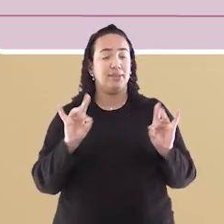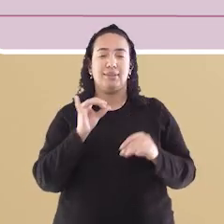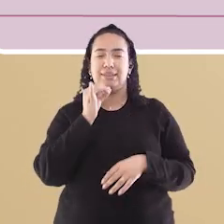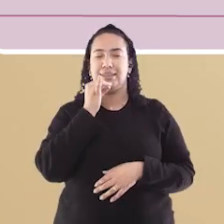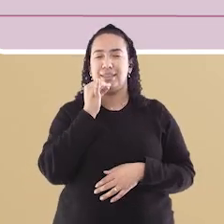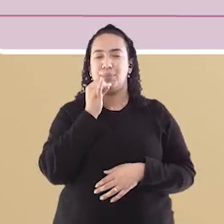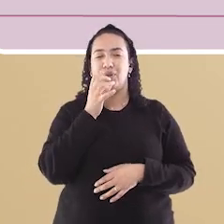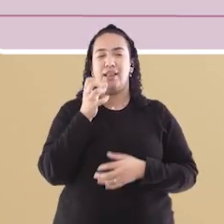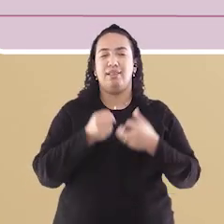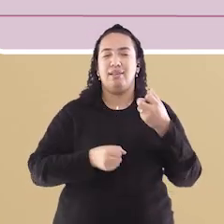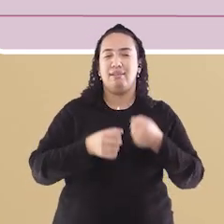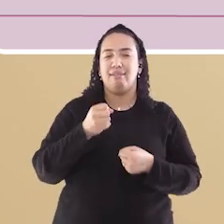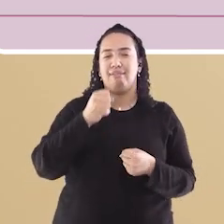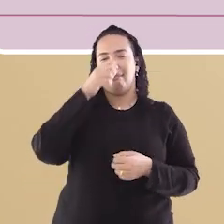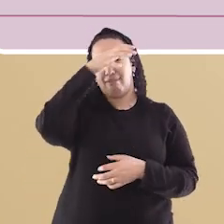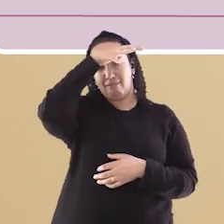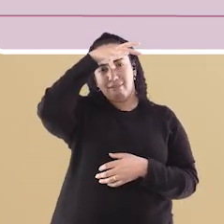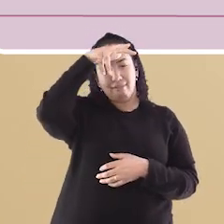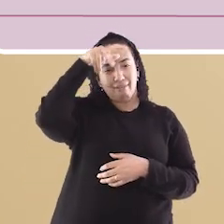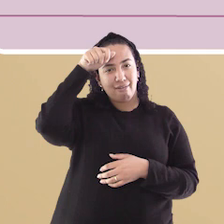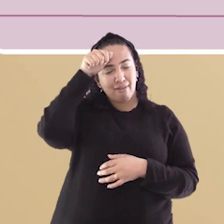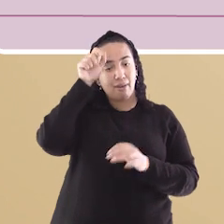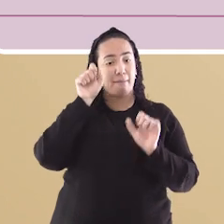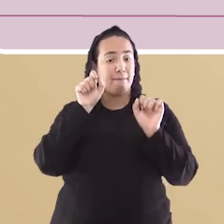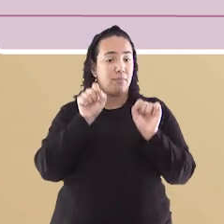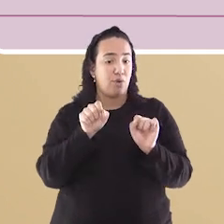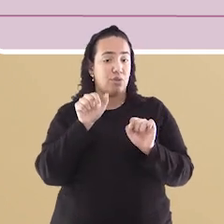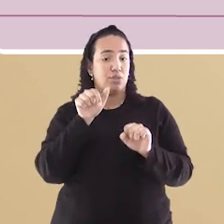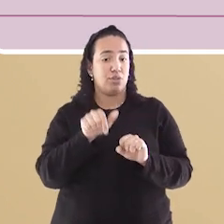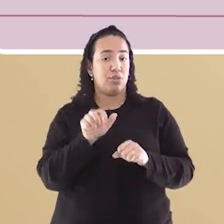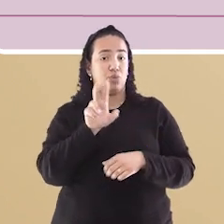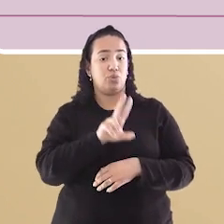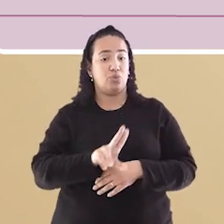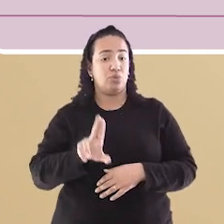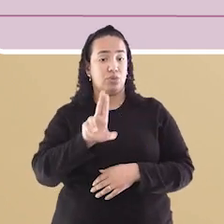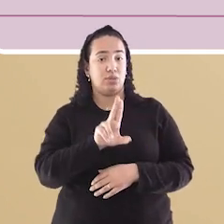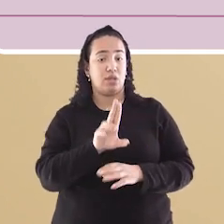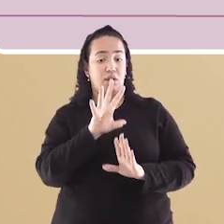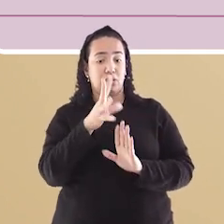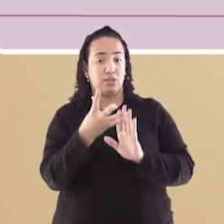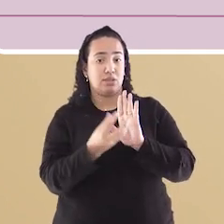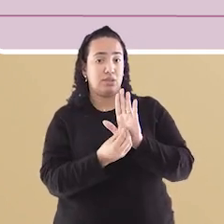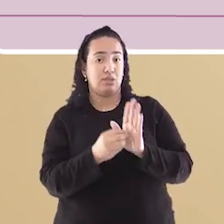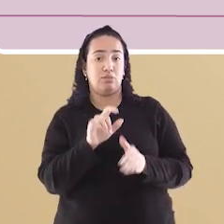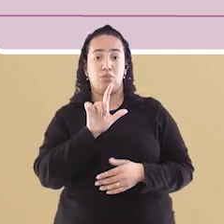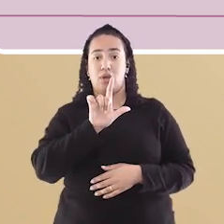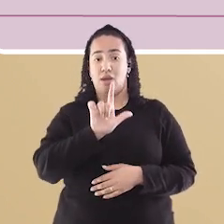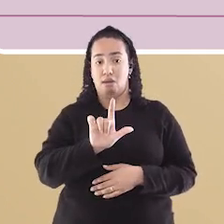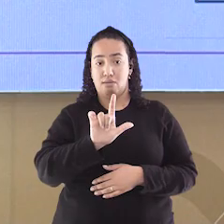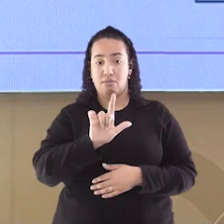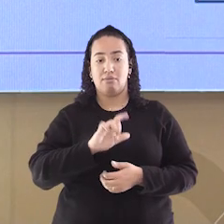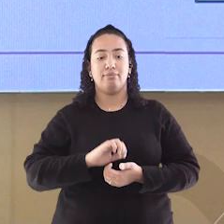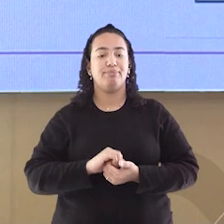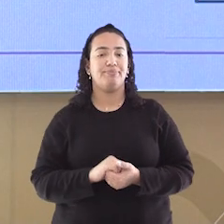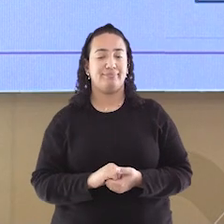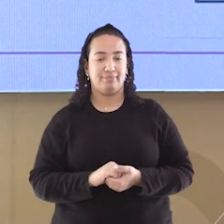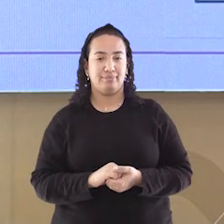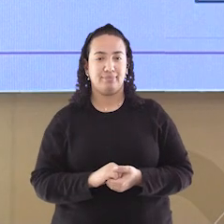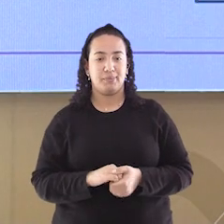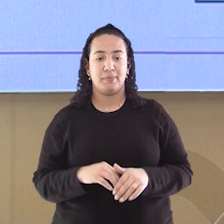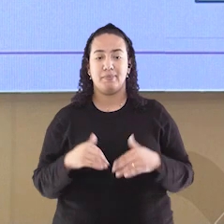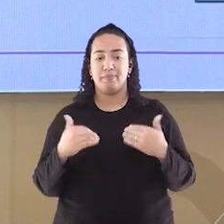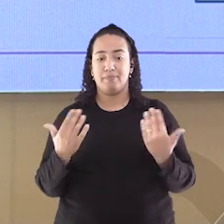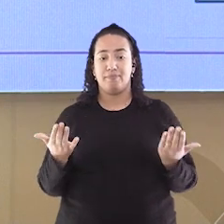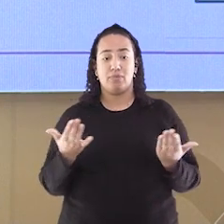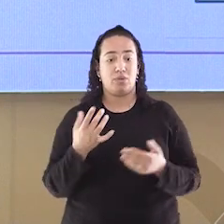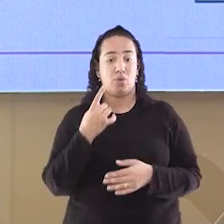o refrigerante, podem ser medidos usando-se o litro como unidade de medida de volume.